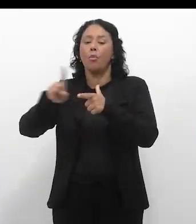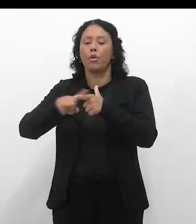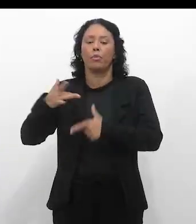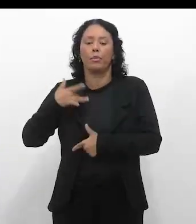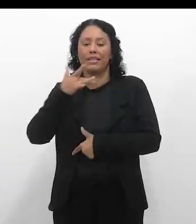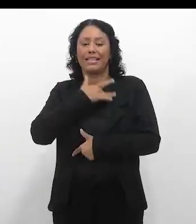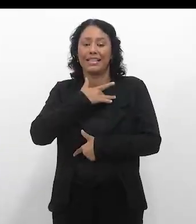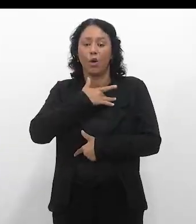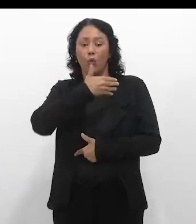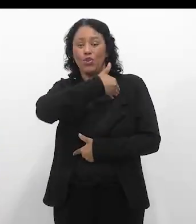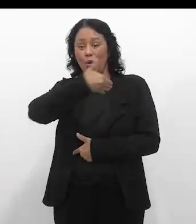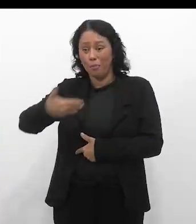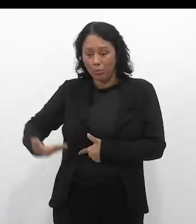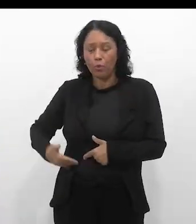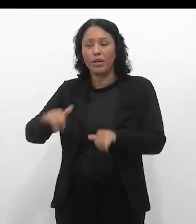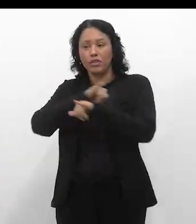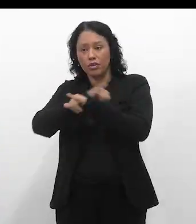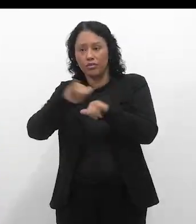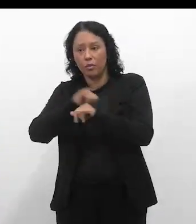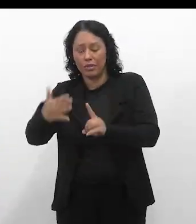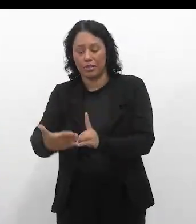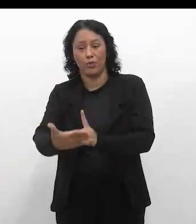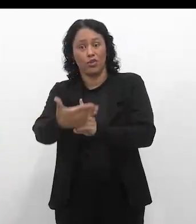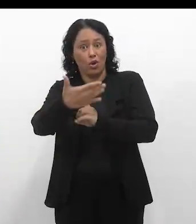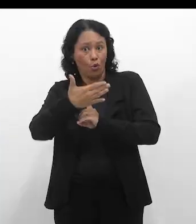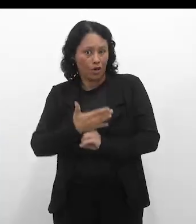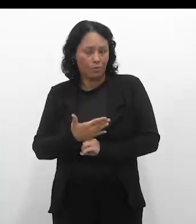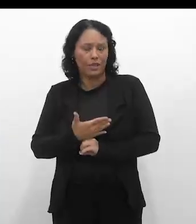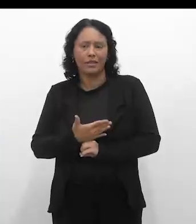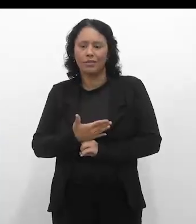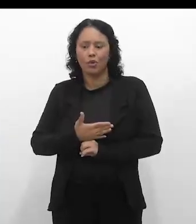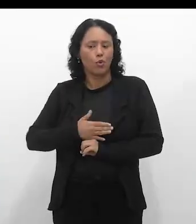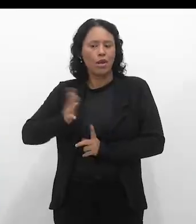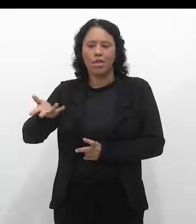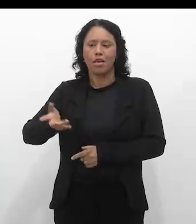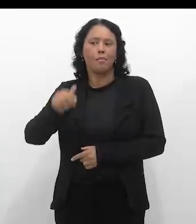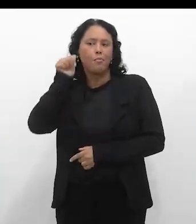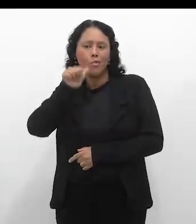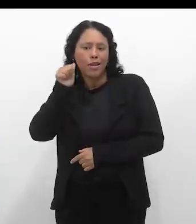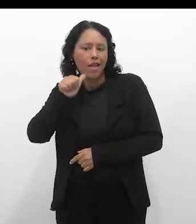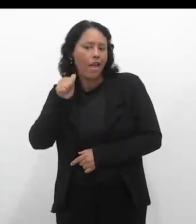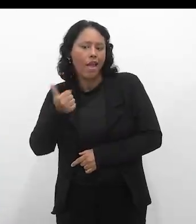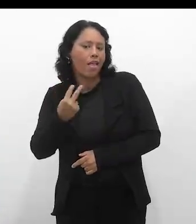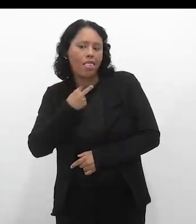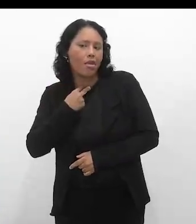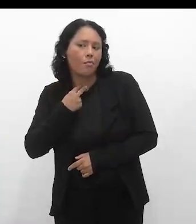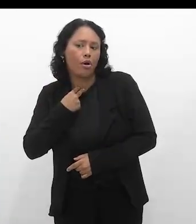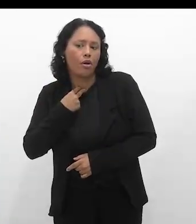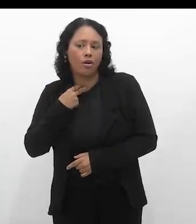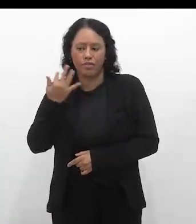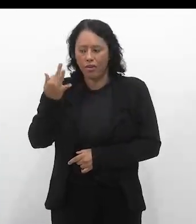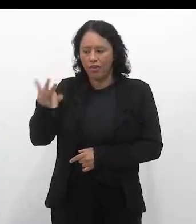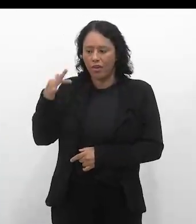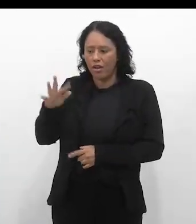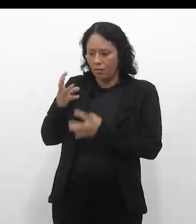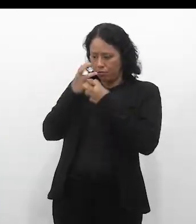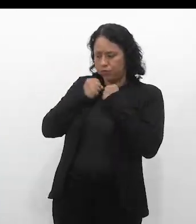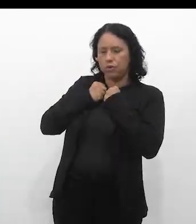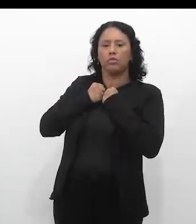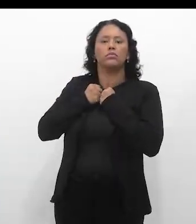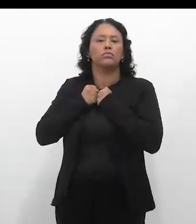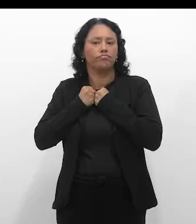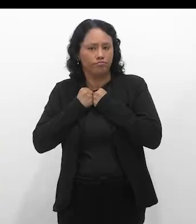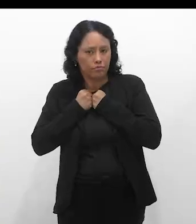um problema de saúde pública, de informação e de acolhimento. Porque nenhuma mulher deveria conviver com dor sem